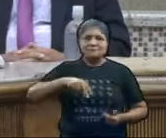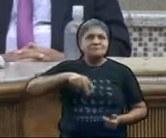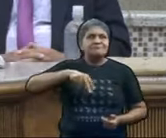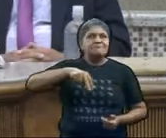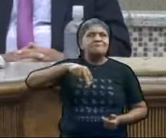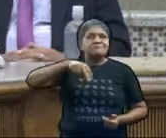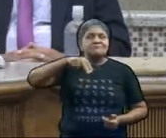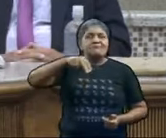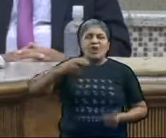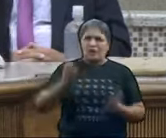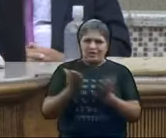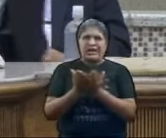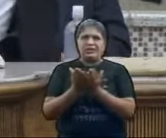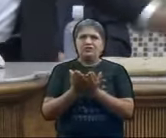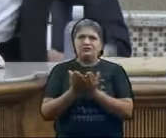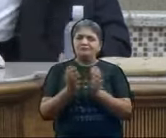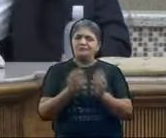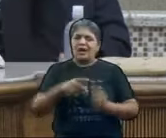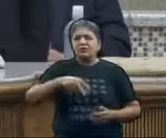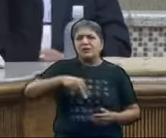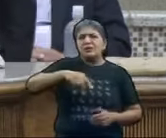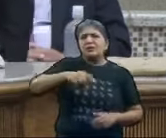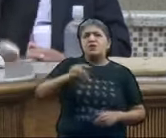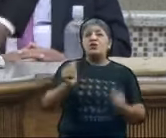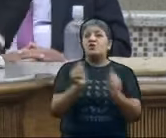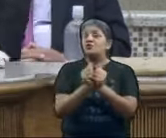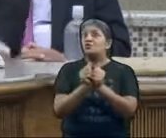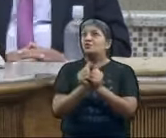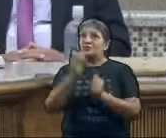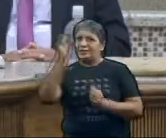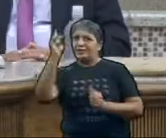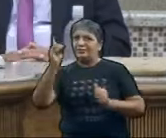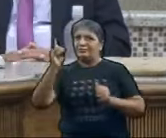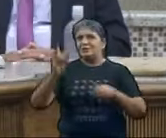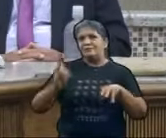cristã ou da nossa caminhada com Deus aqui na terra. Nós